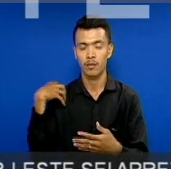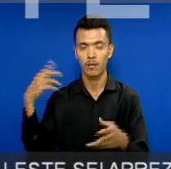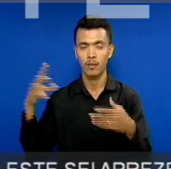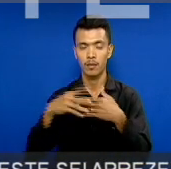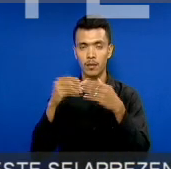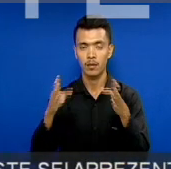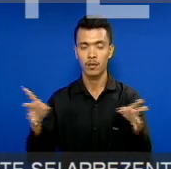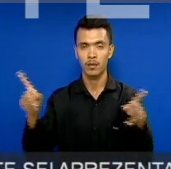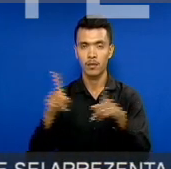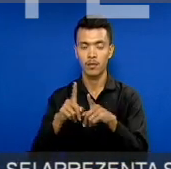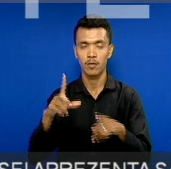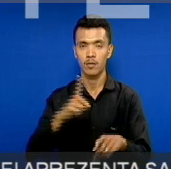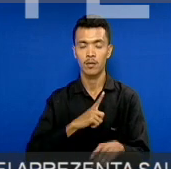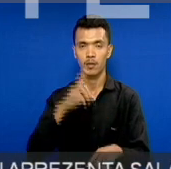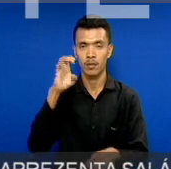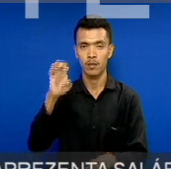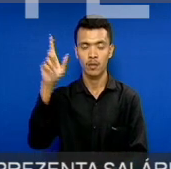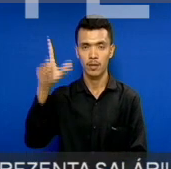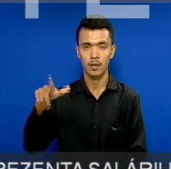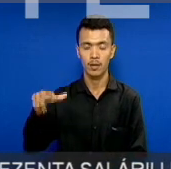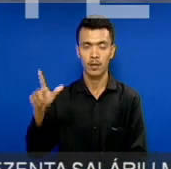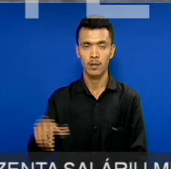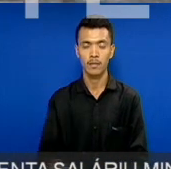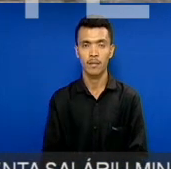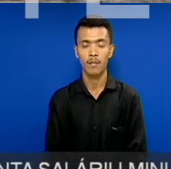administração posto Leque do Elau atrasa.